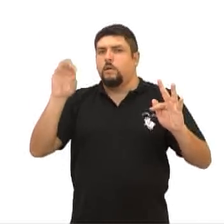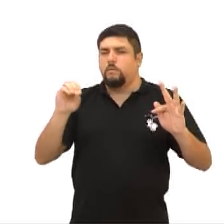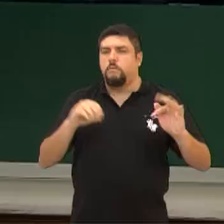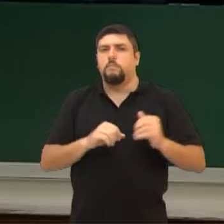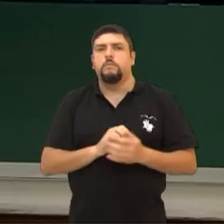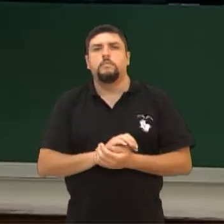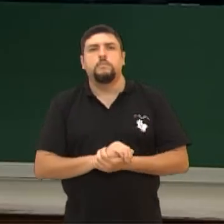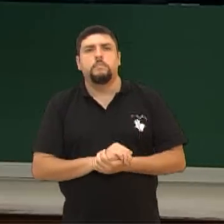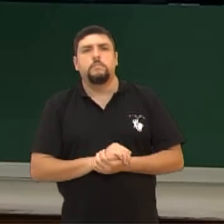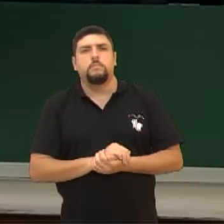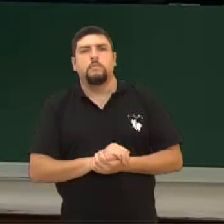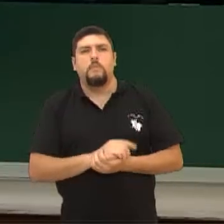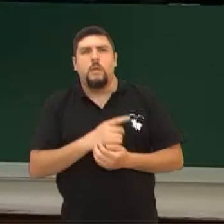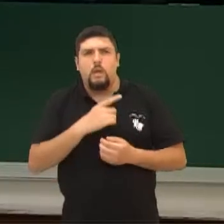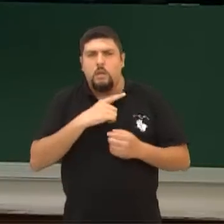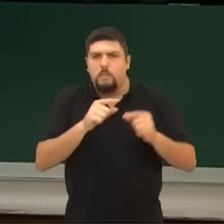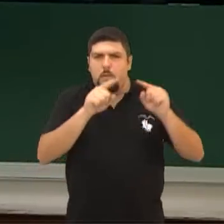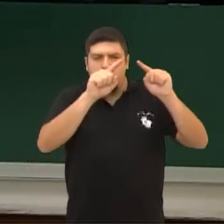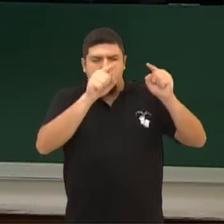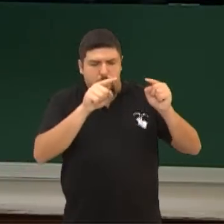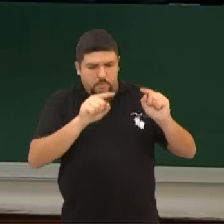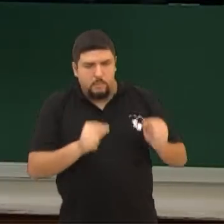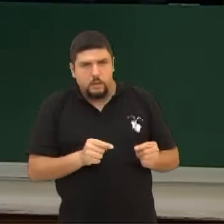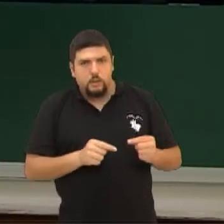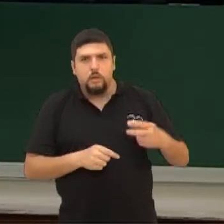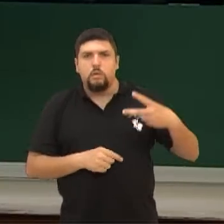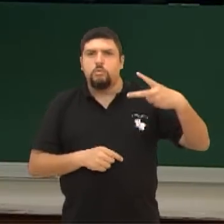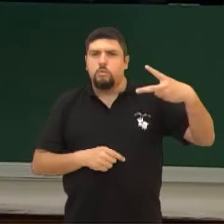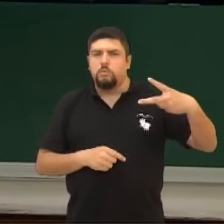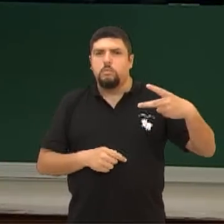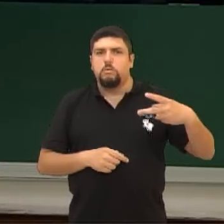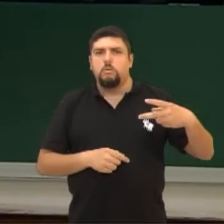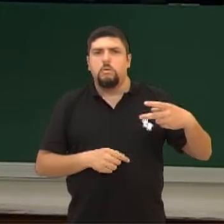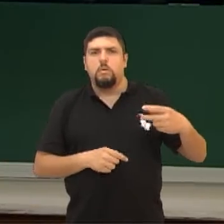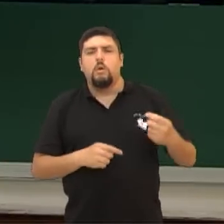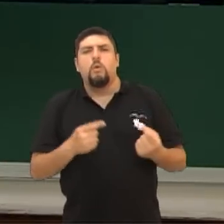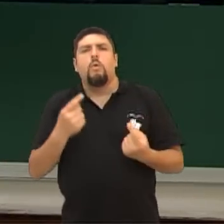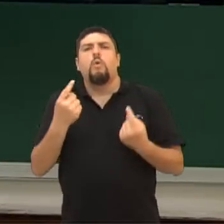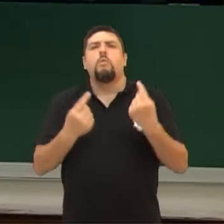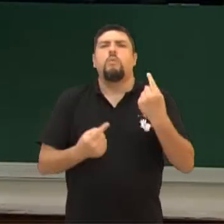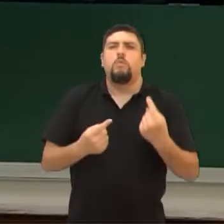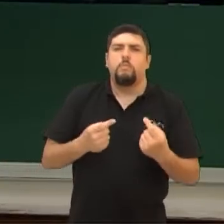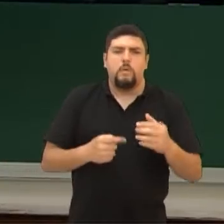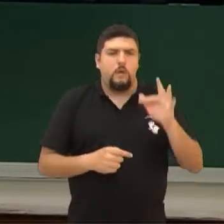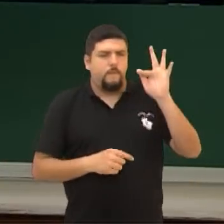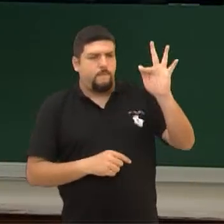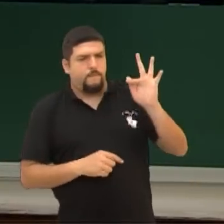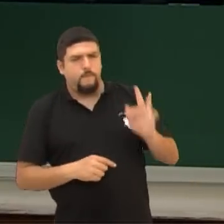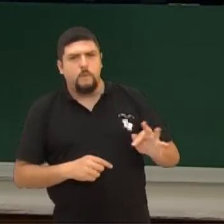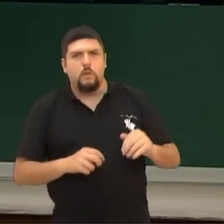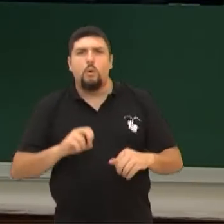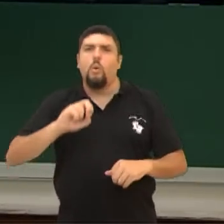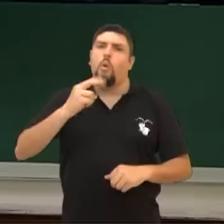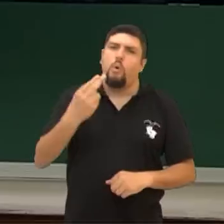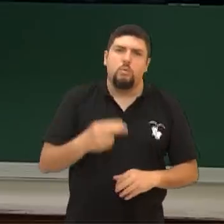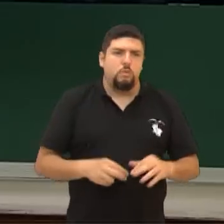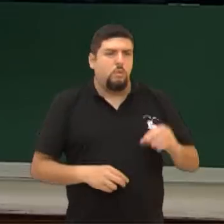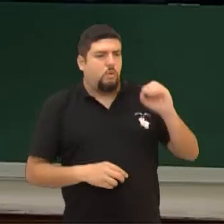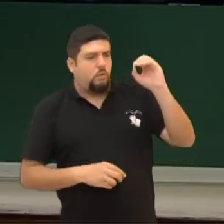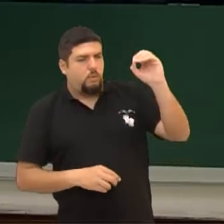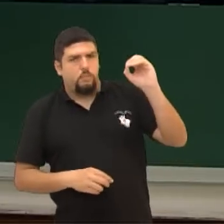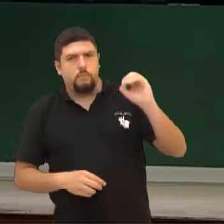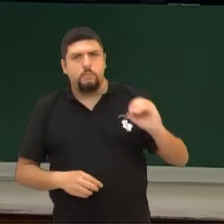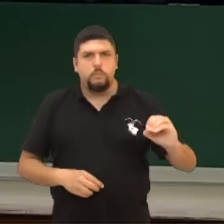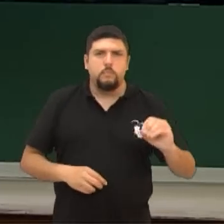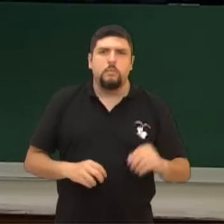duas situações aqui, tá? E você vai me dizer se nós temos 2 fatos, se nós temos 2 opiniões,